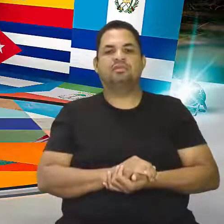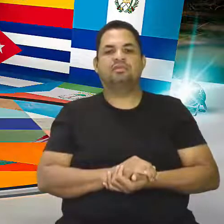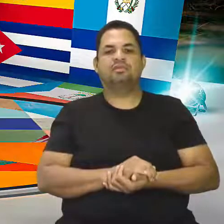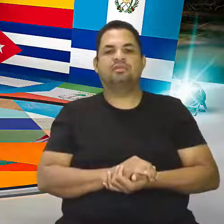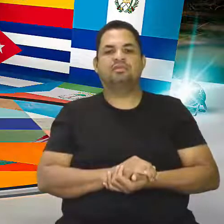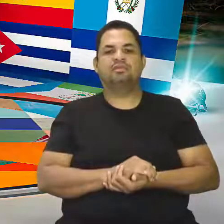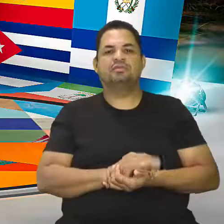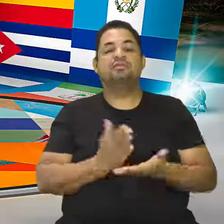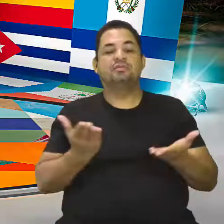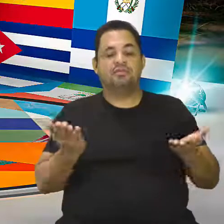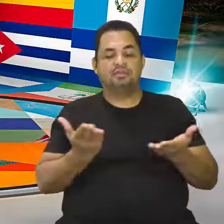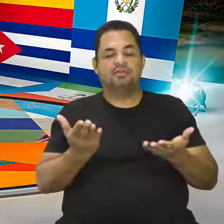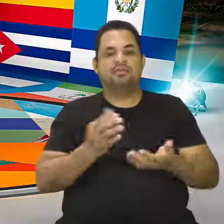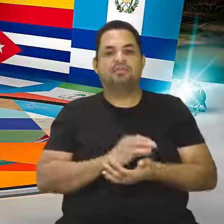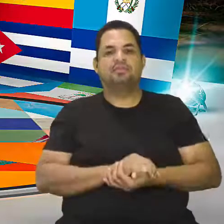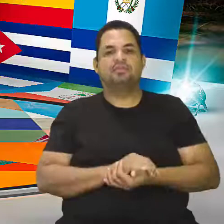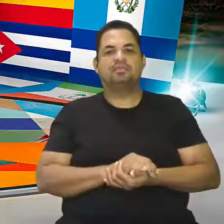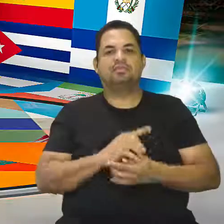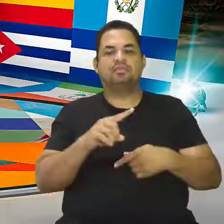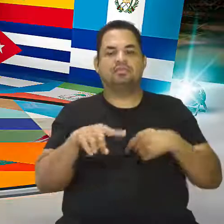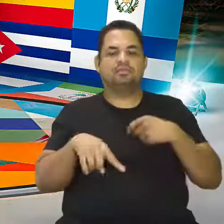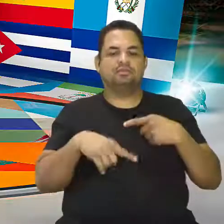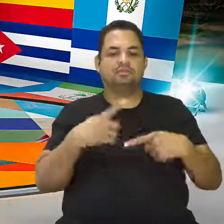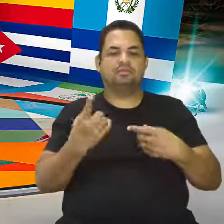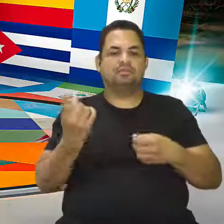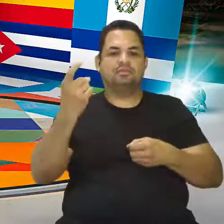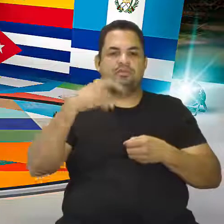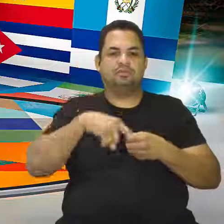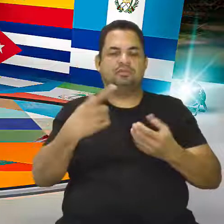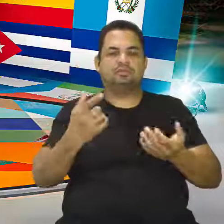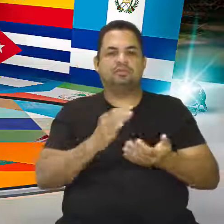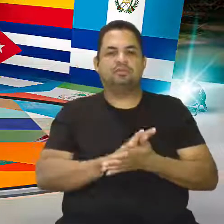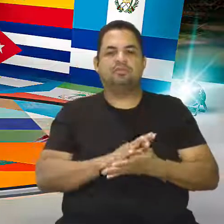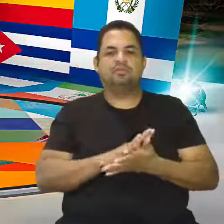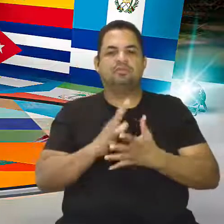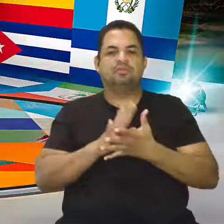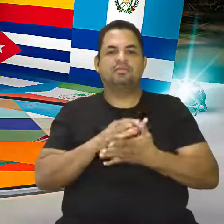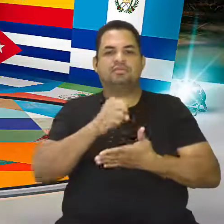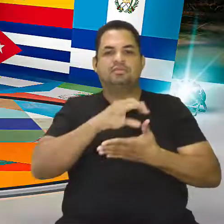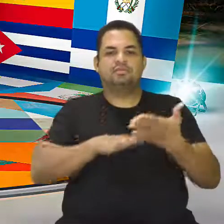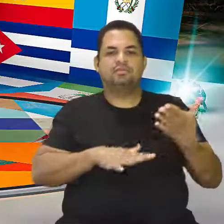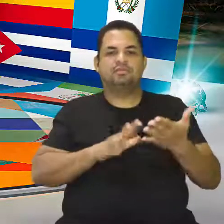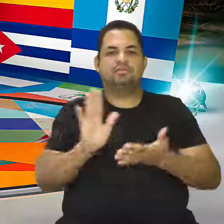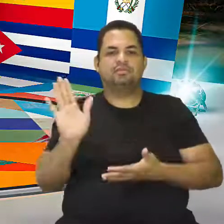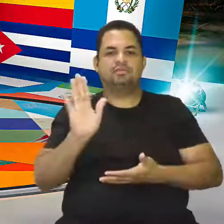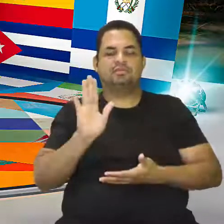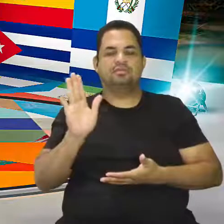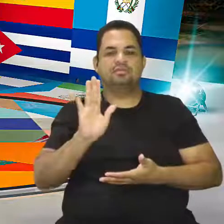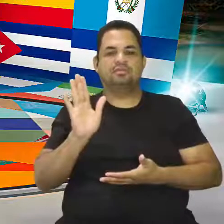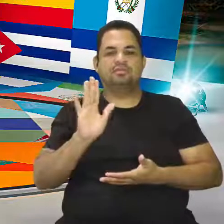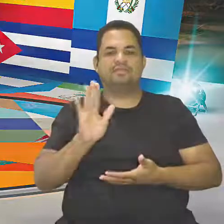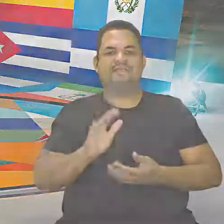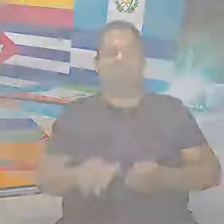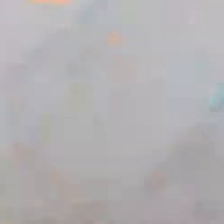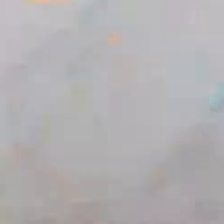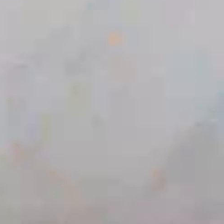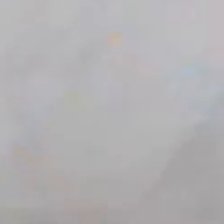eu vou ficando por aqui e daqui a pouco eu volto na nossa atividade. Tchau, tchau!